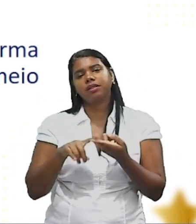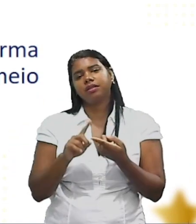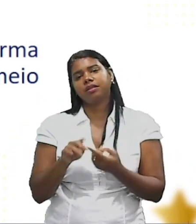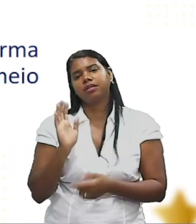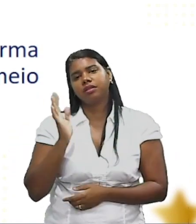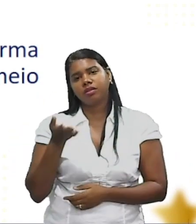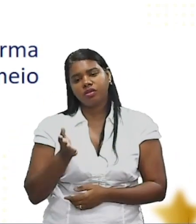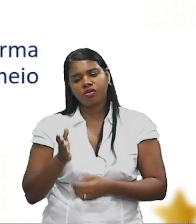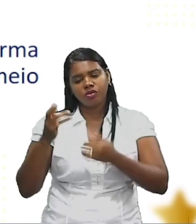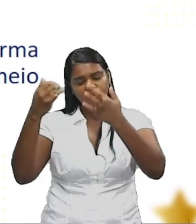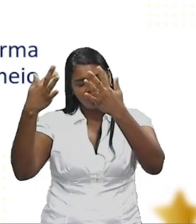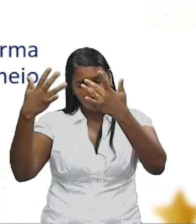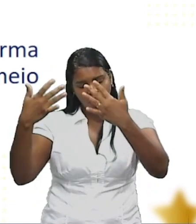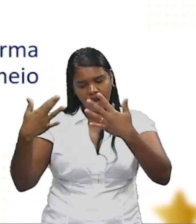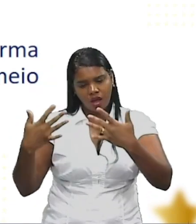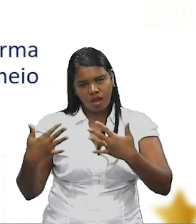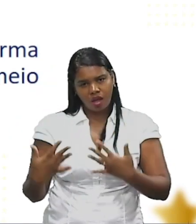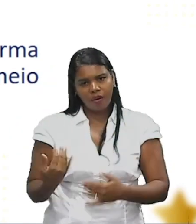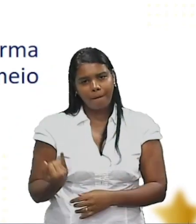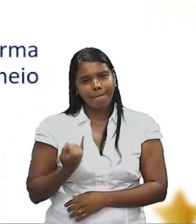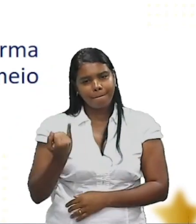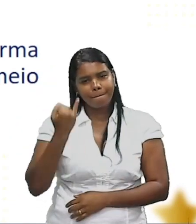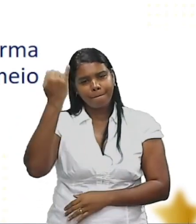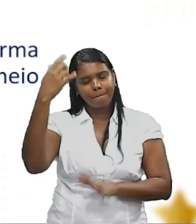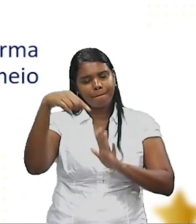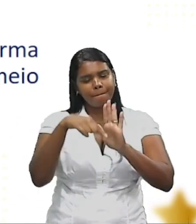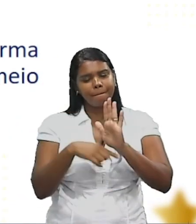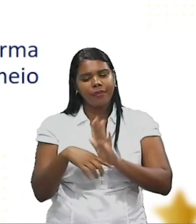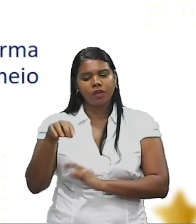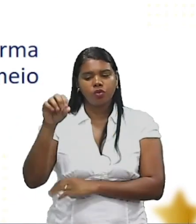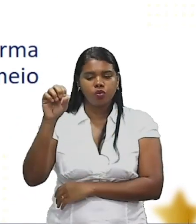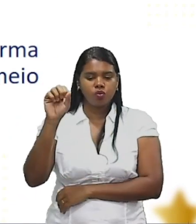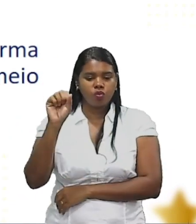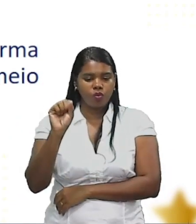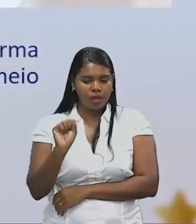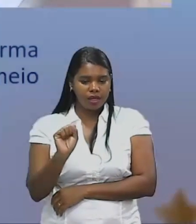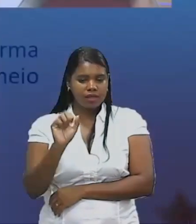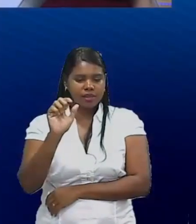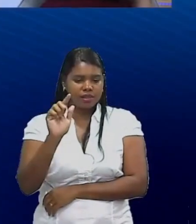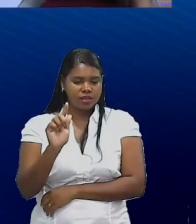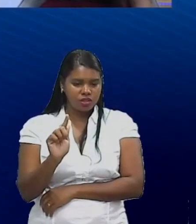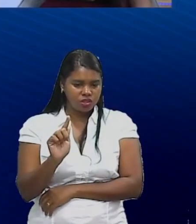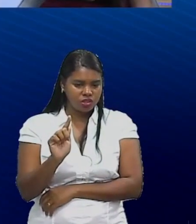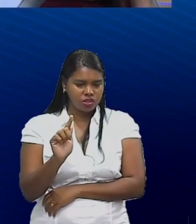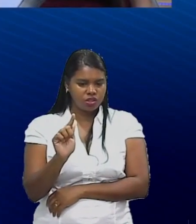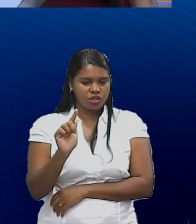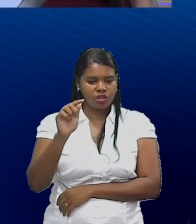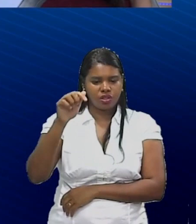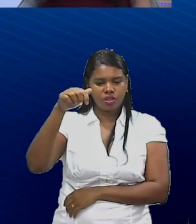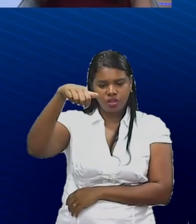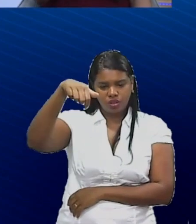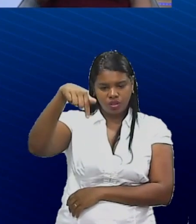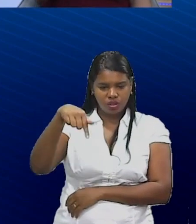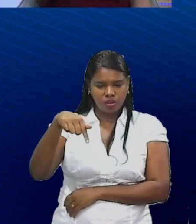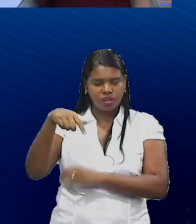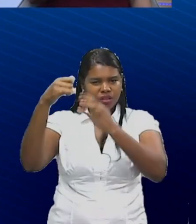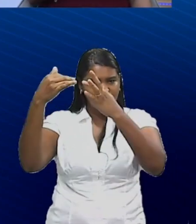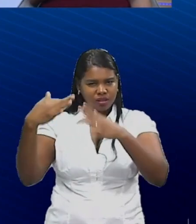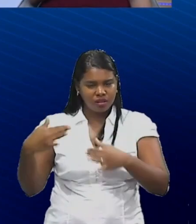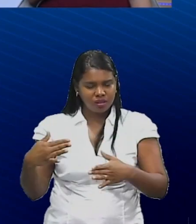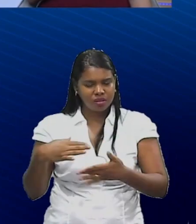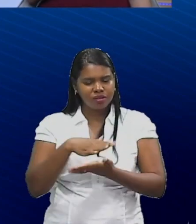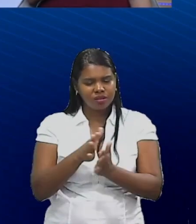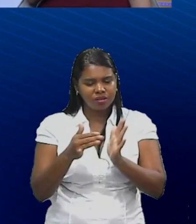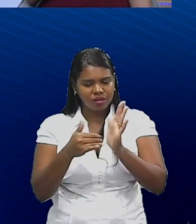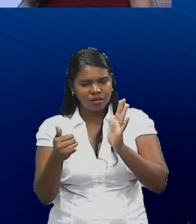são um detalhamento de pontos importantes do SGQ. É como se você pegasse a 9001 e explodisse alguns itens.